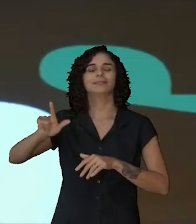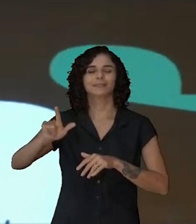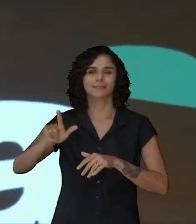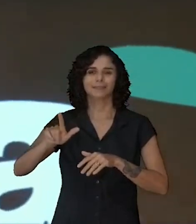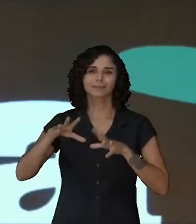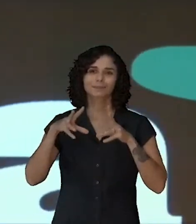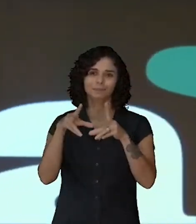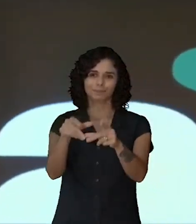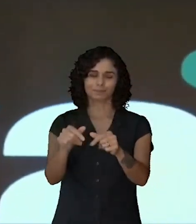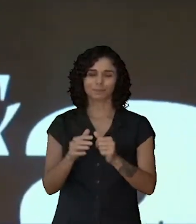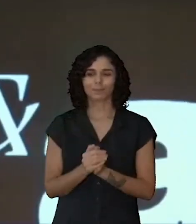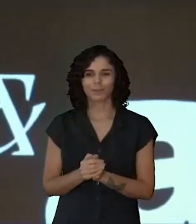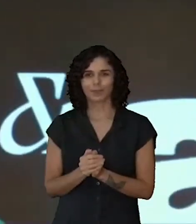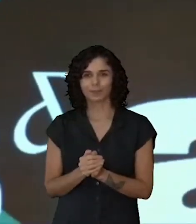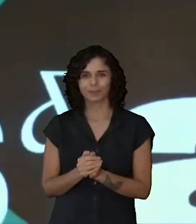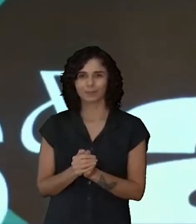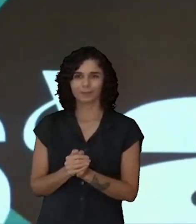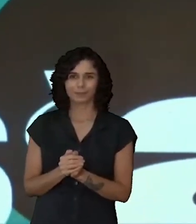frente.